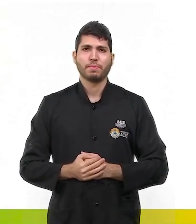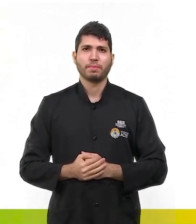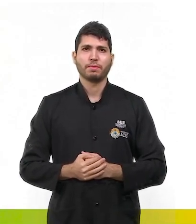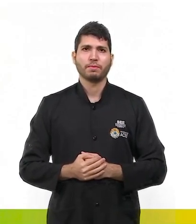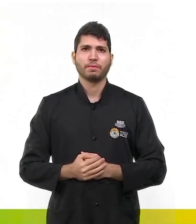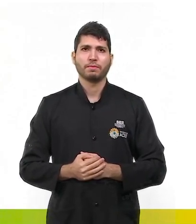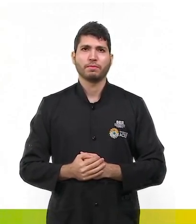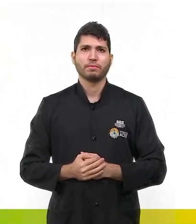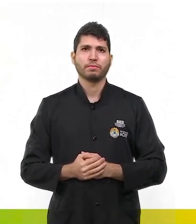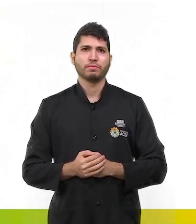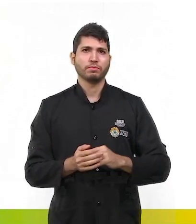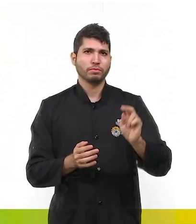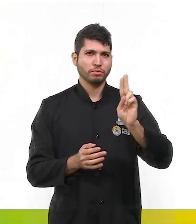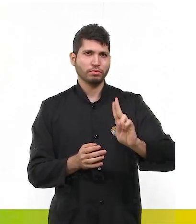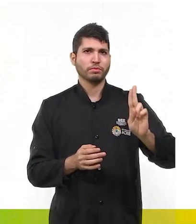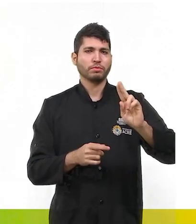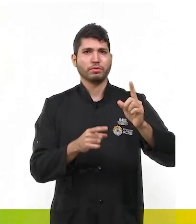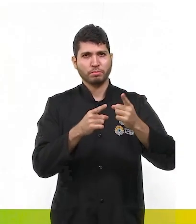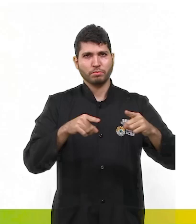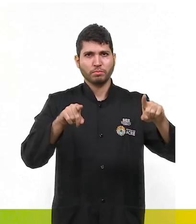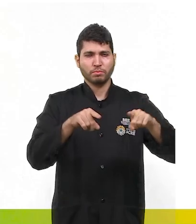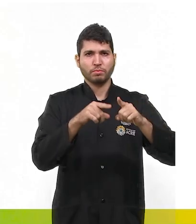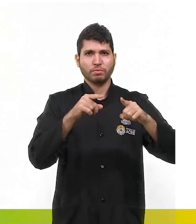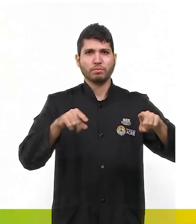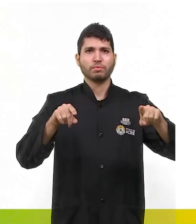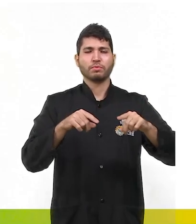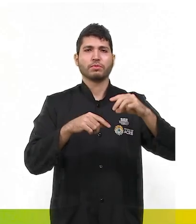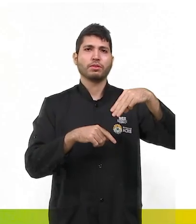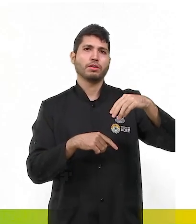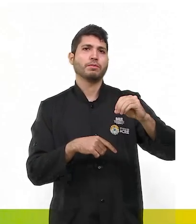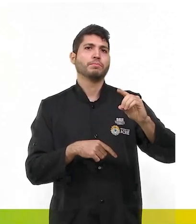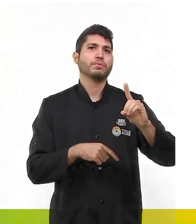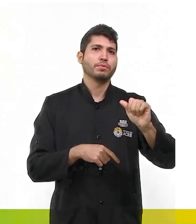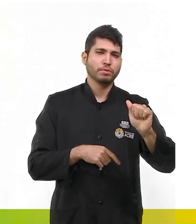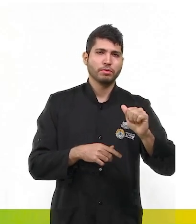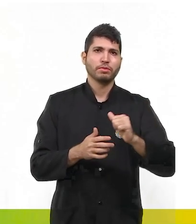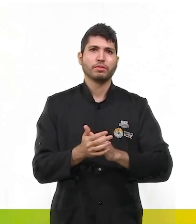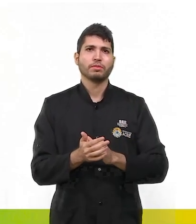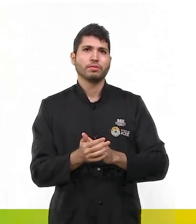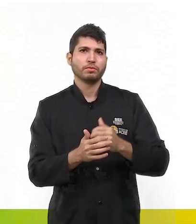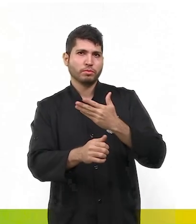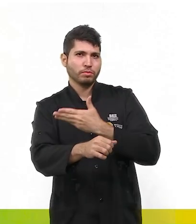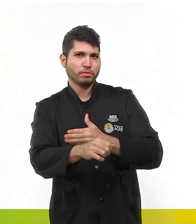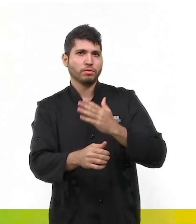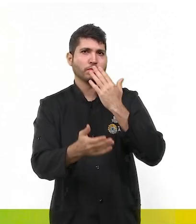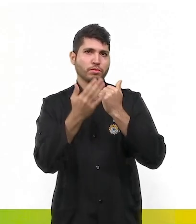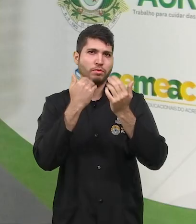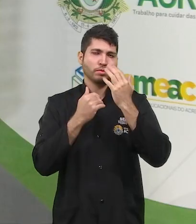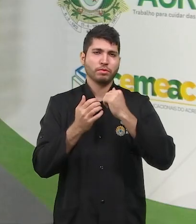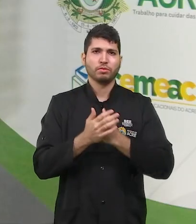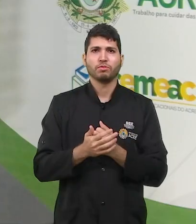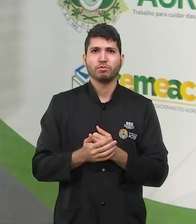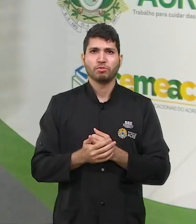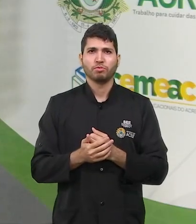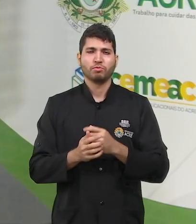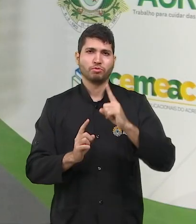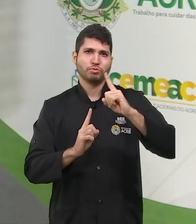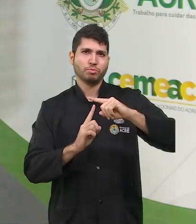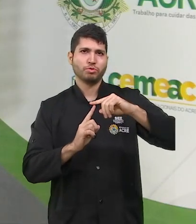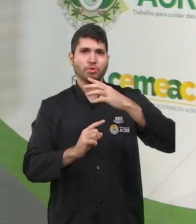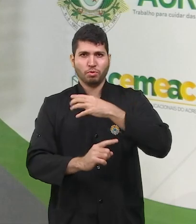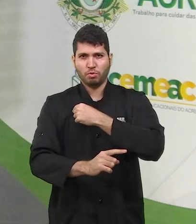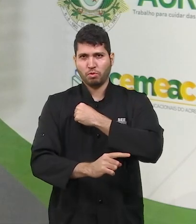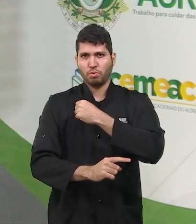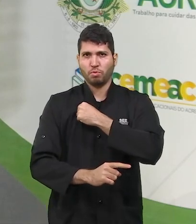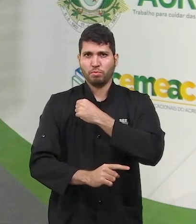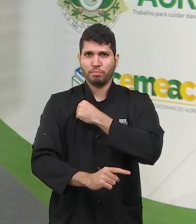da música, da moda, dos hábitos alimentares, da forma como você se veste, através do